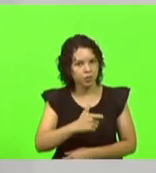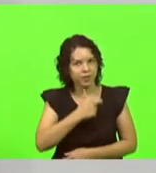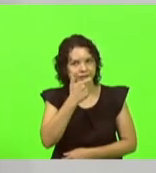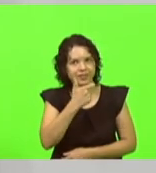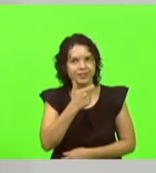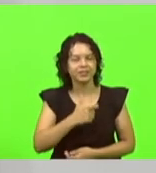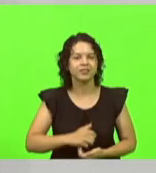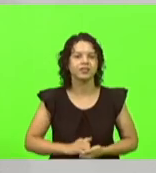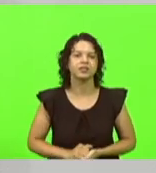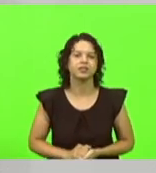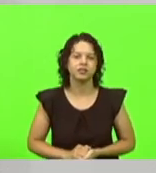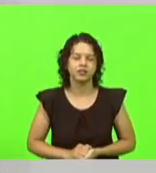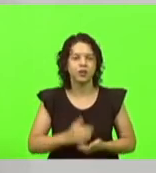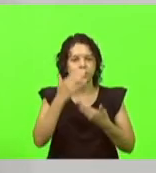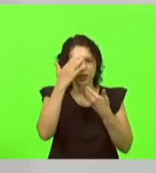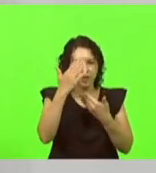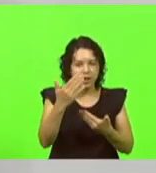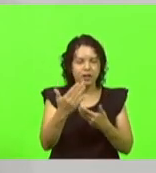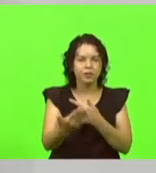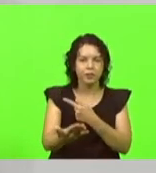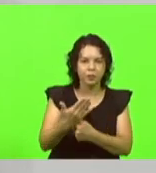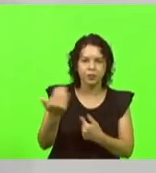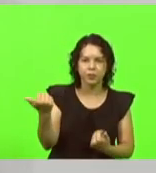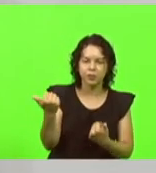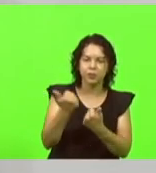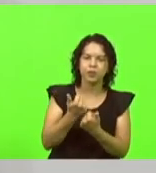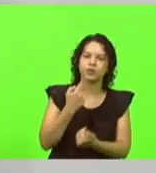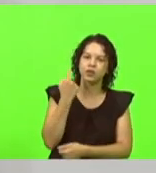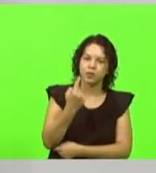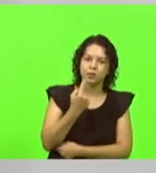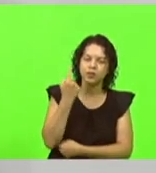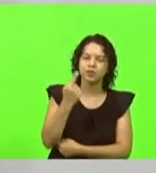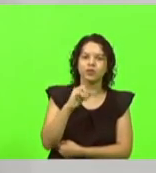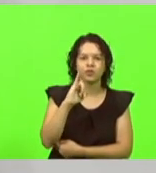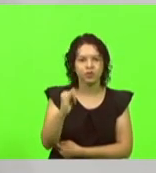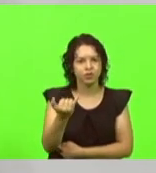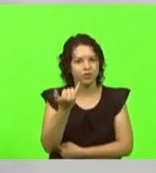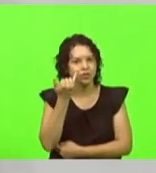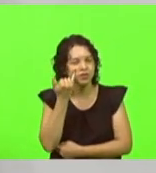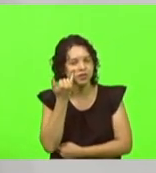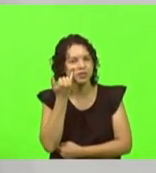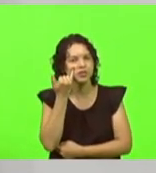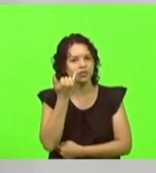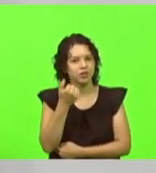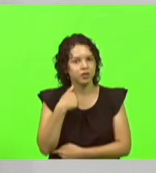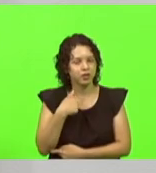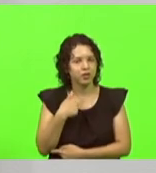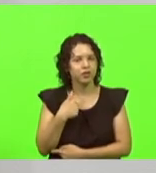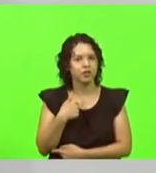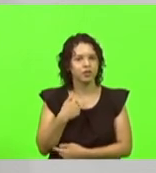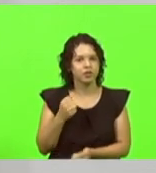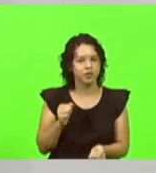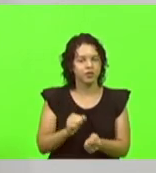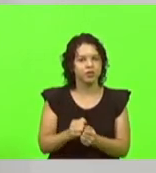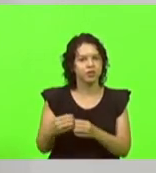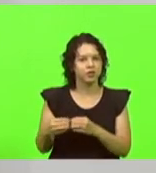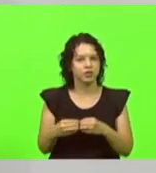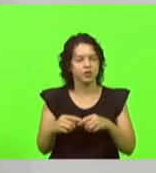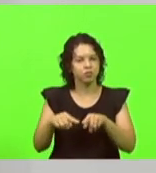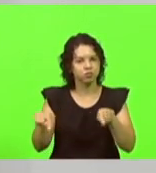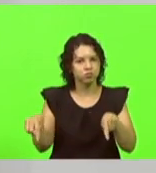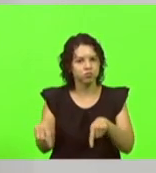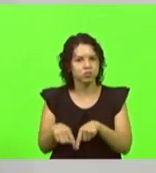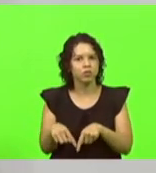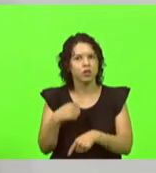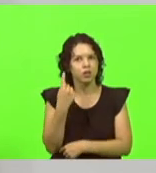Jerry Comper. Muito obrigado pela força. Obrigado, deputado Gessé Lopes, meu vizinho de gabinete. Obrigado,